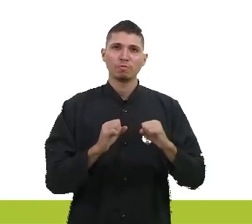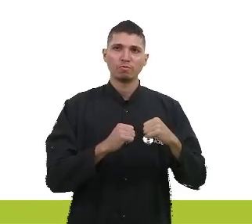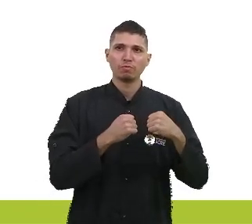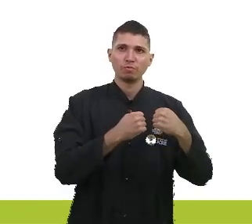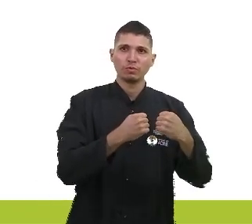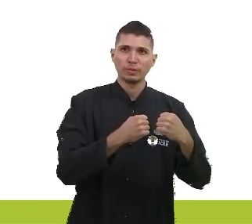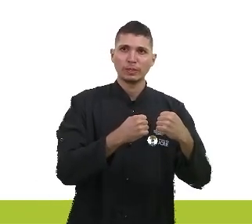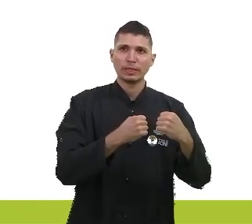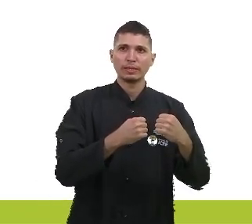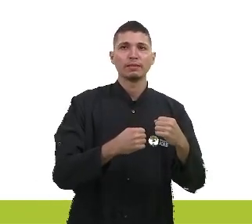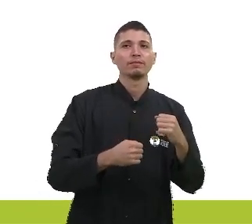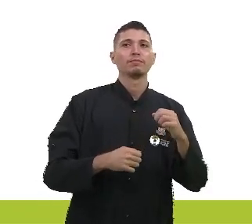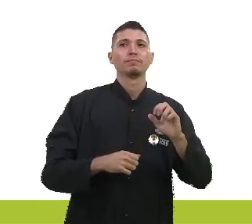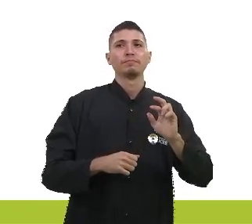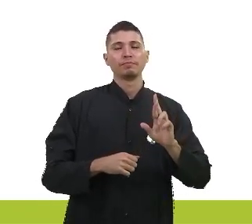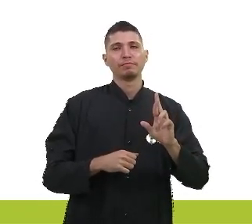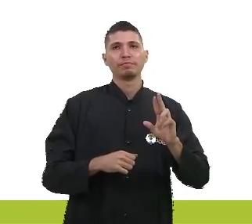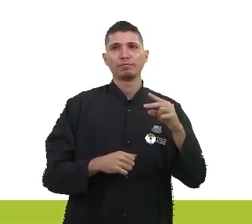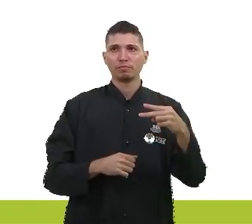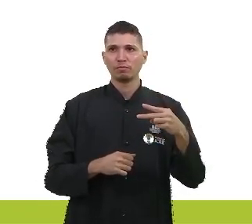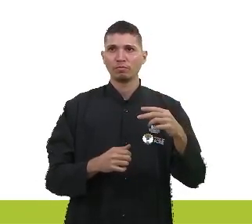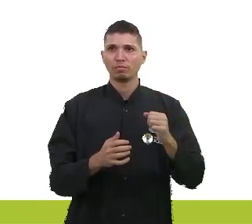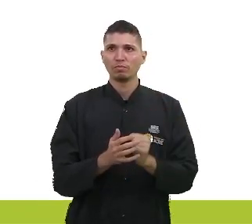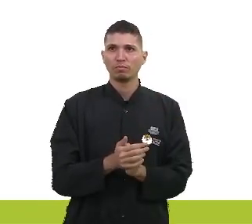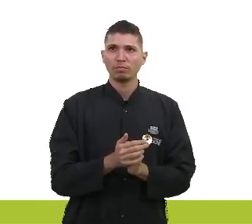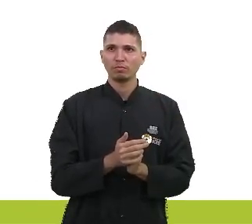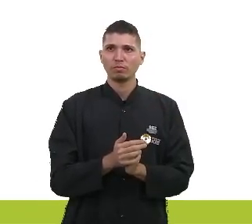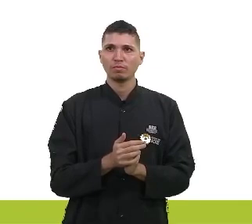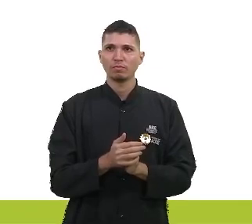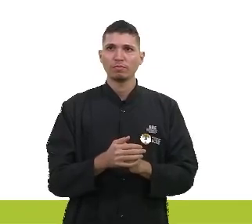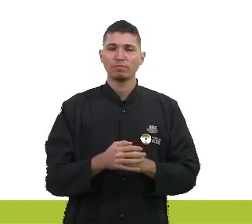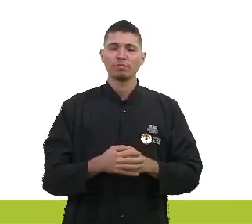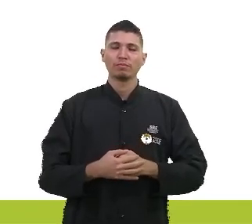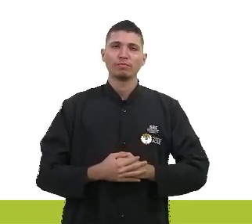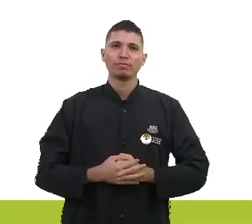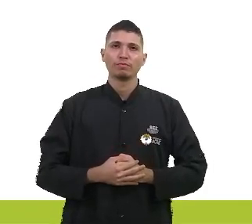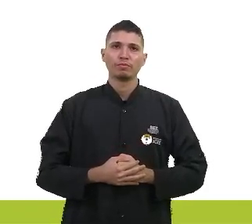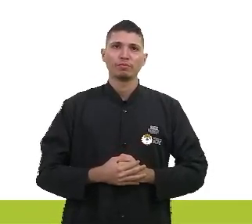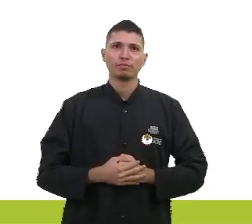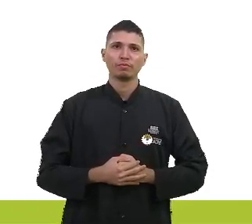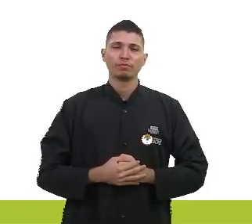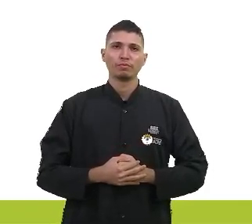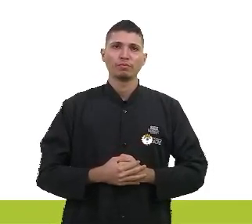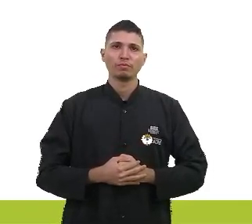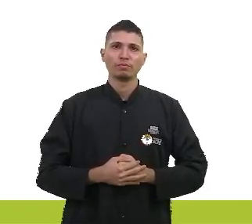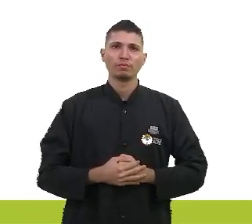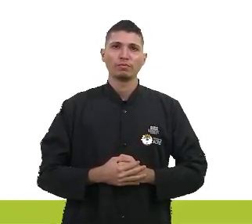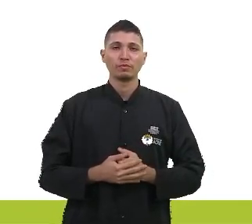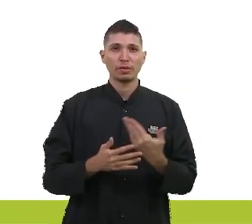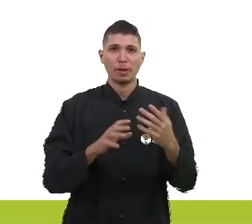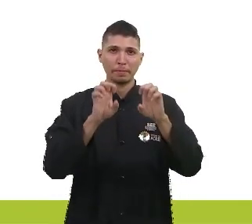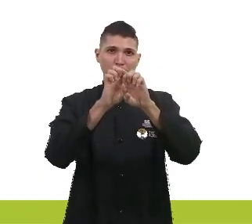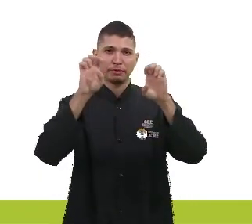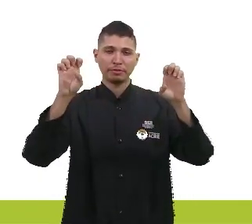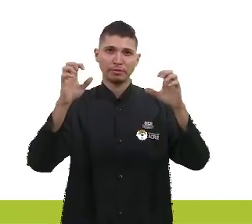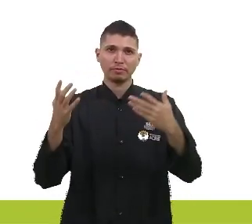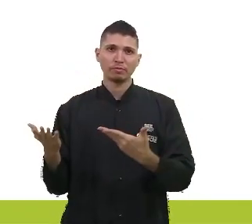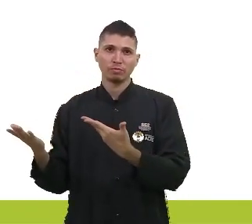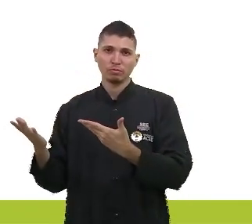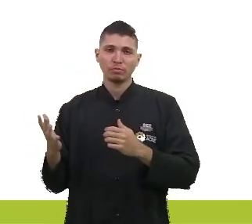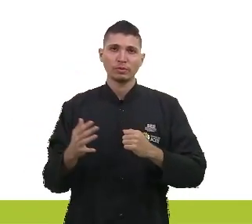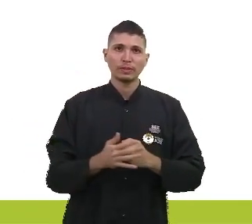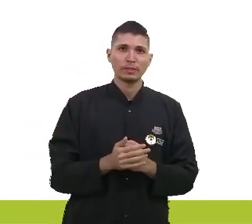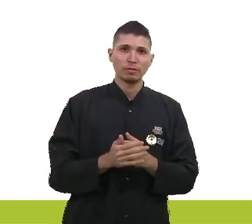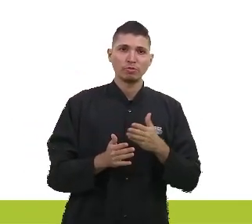aceleração. Onde a aceleração ela vai ser um vetor e a força resultante também, porque significa que eles têm módulo, direção e